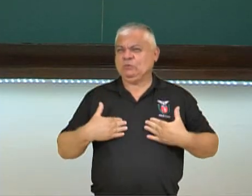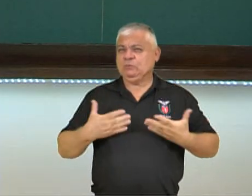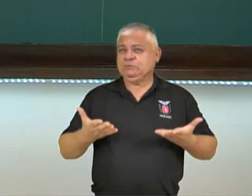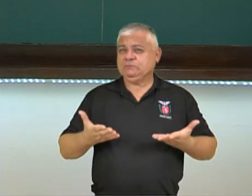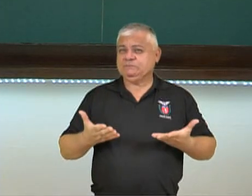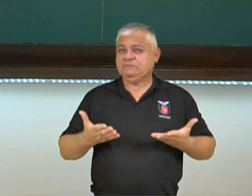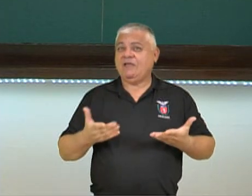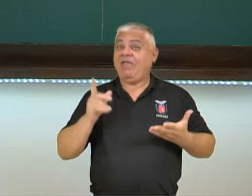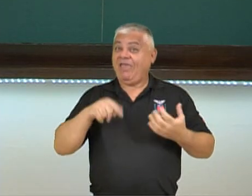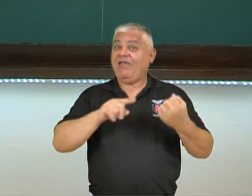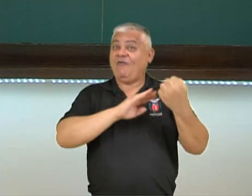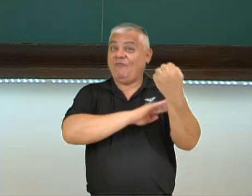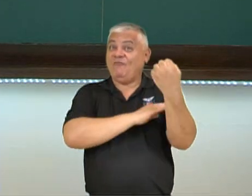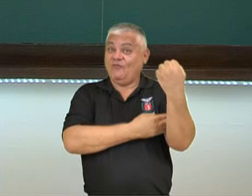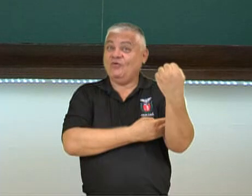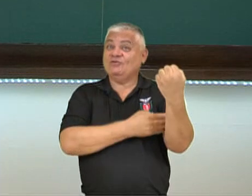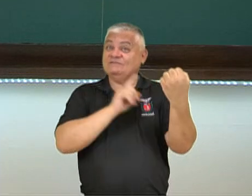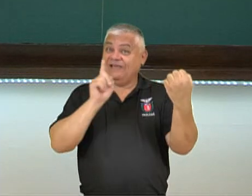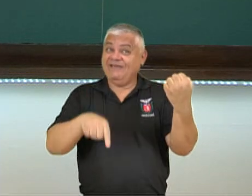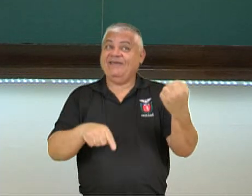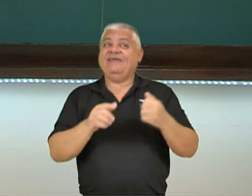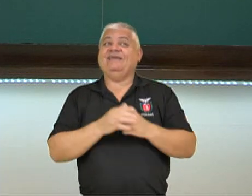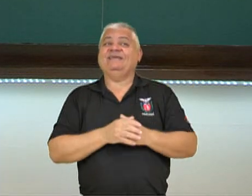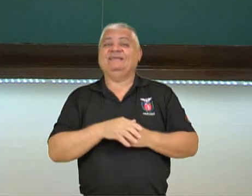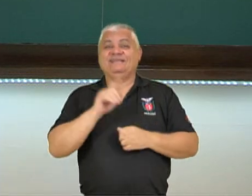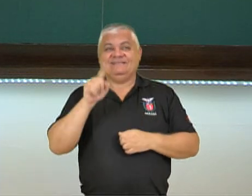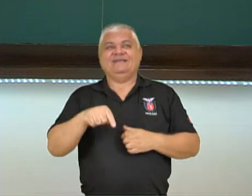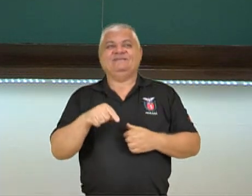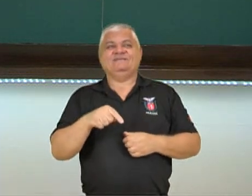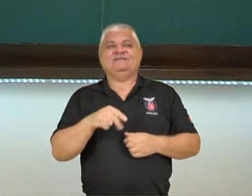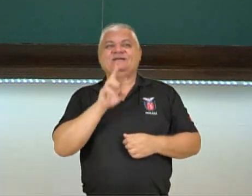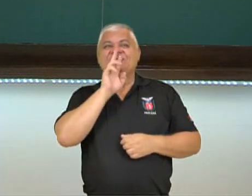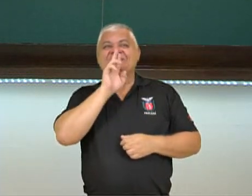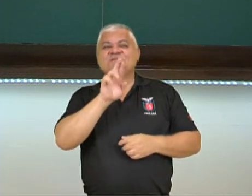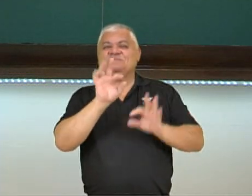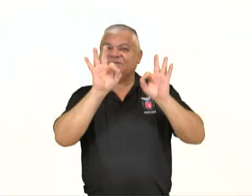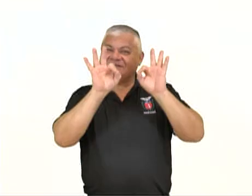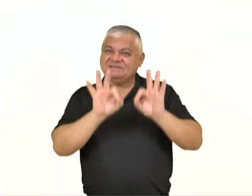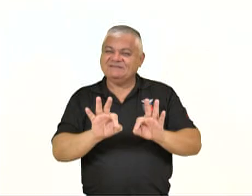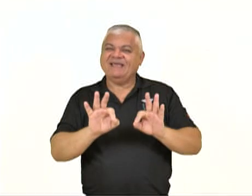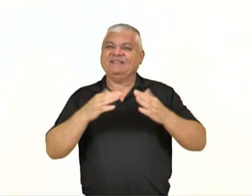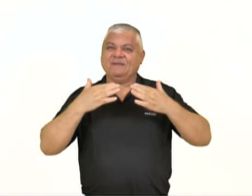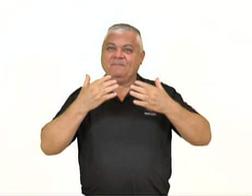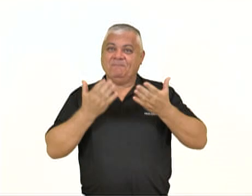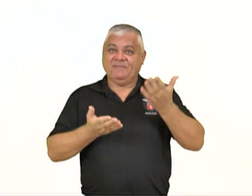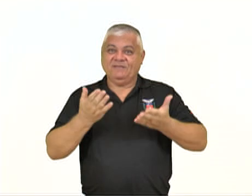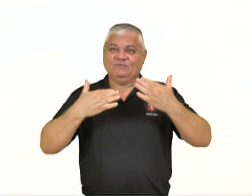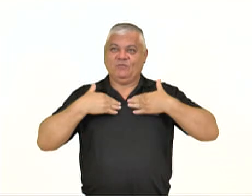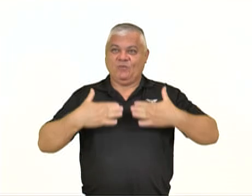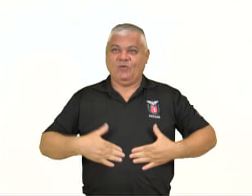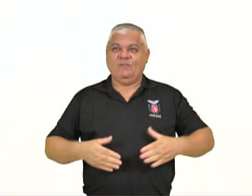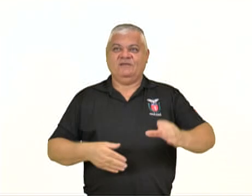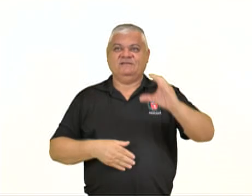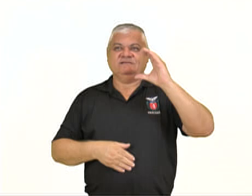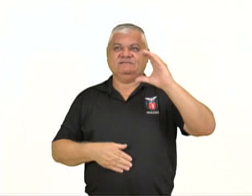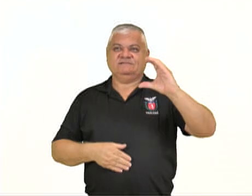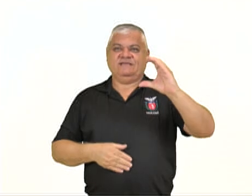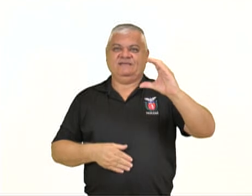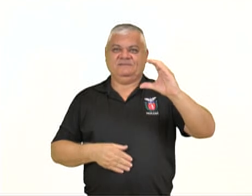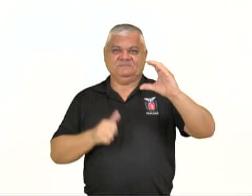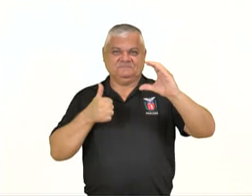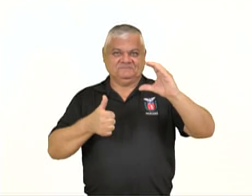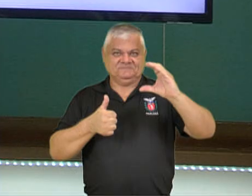é uma força. Então, força que a gente falou é uma grandeza vetorial. Então, a alternativa correta é a alternativa C,